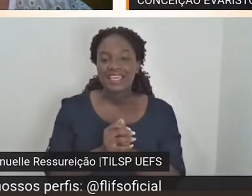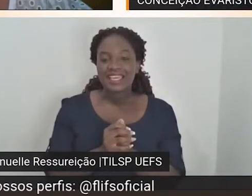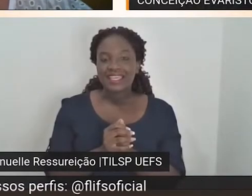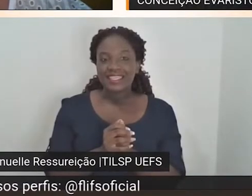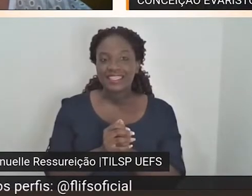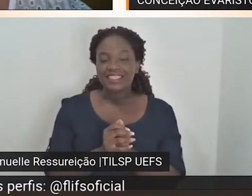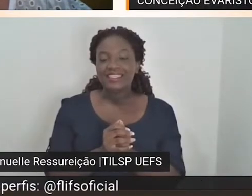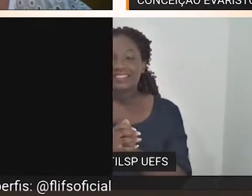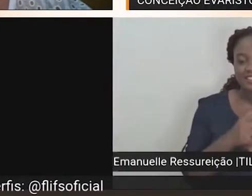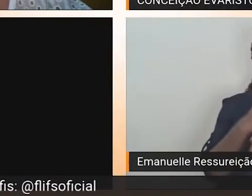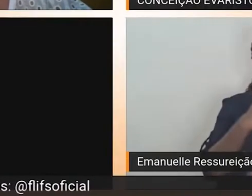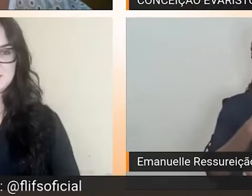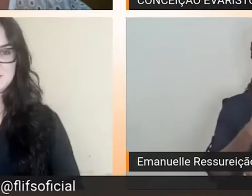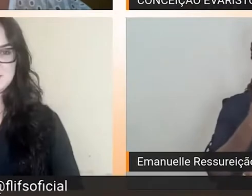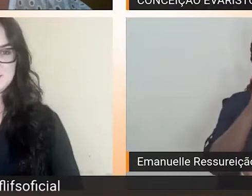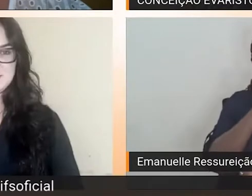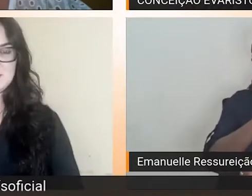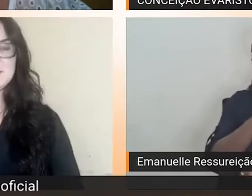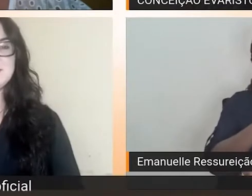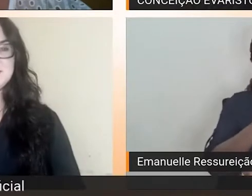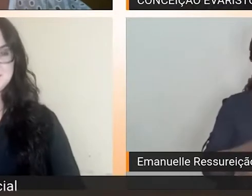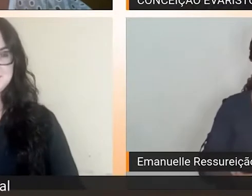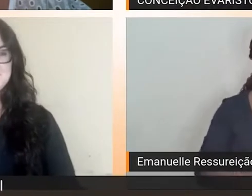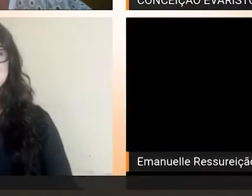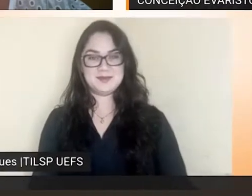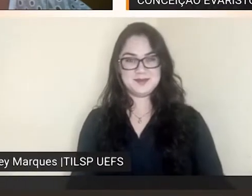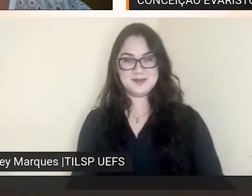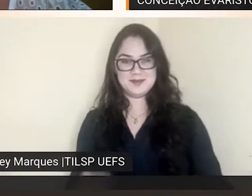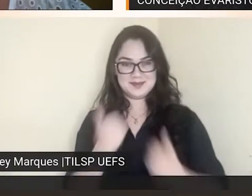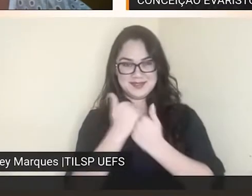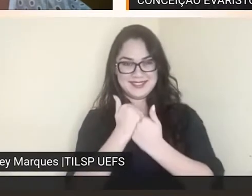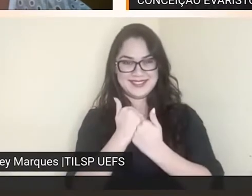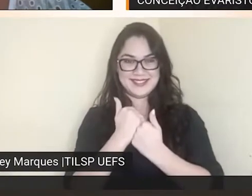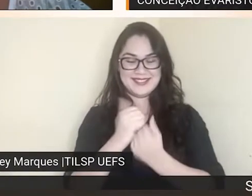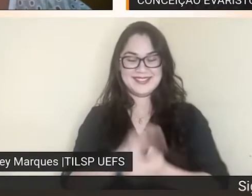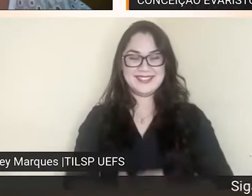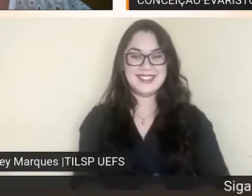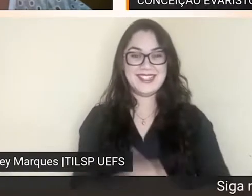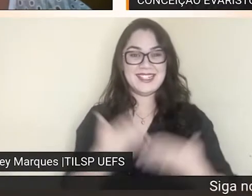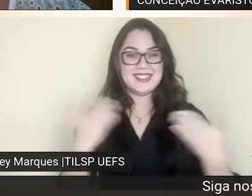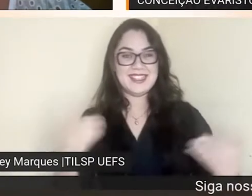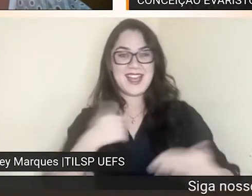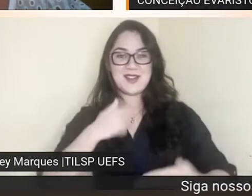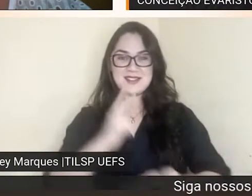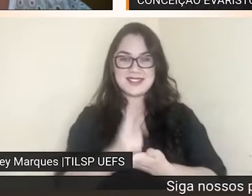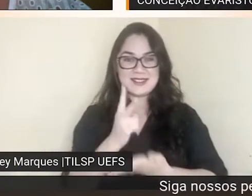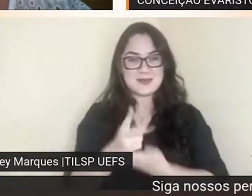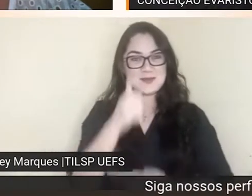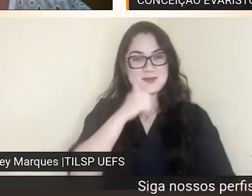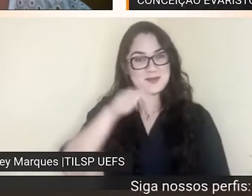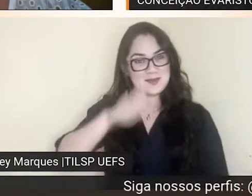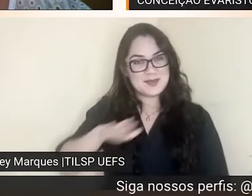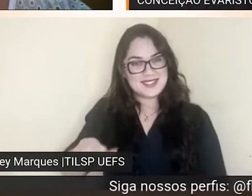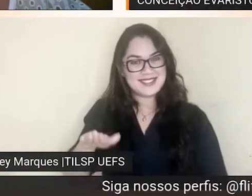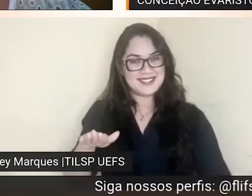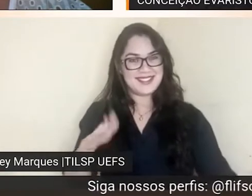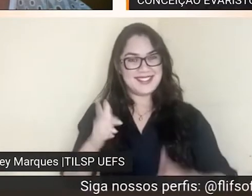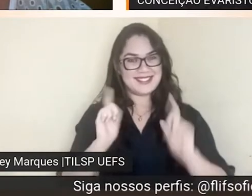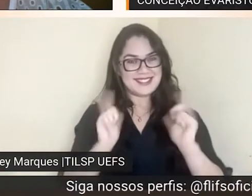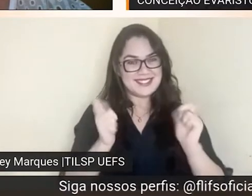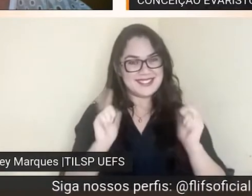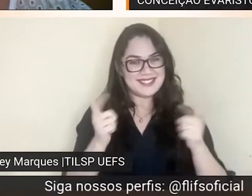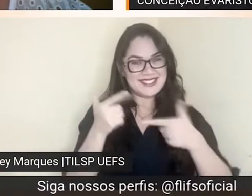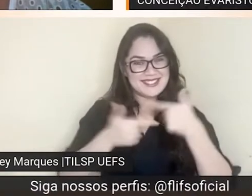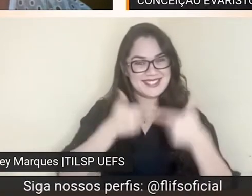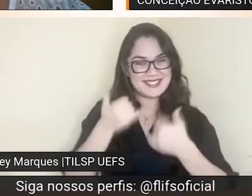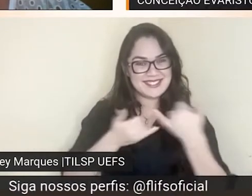fui uma menina muito extrovertida, mas, ao mesmo tempo, também, a minha família,